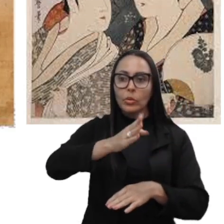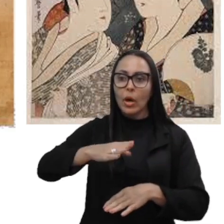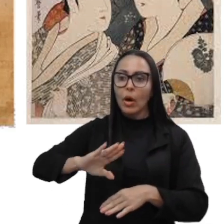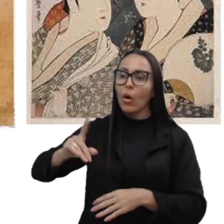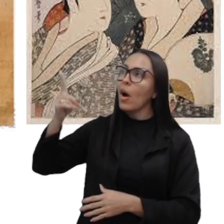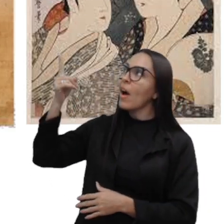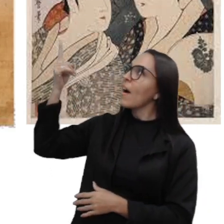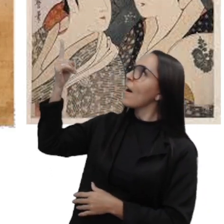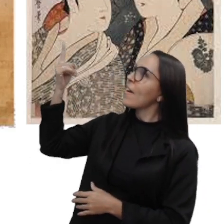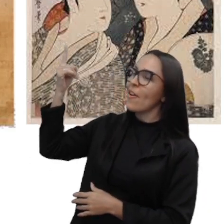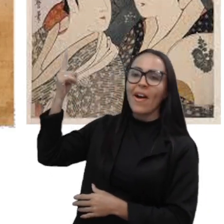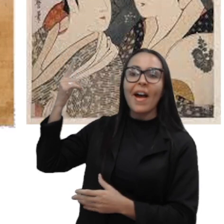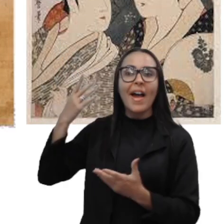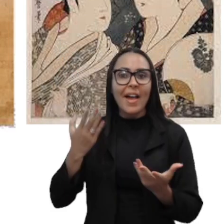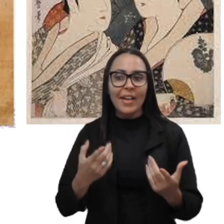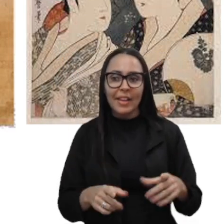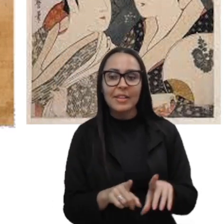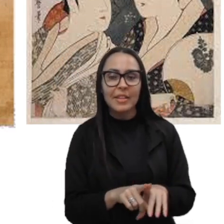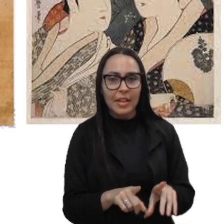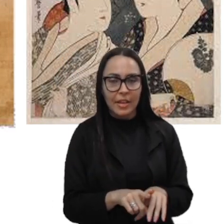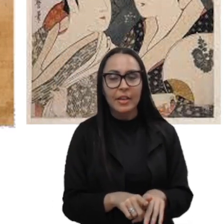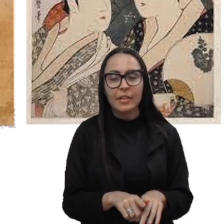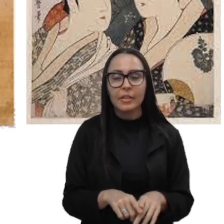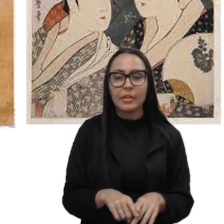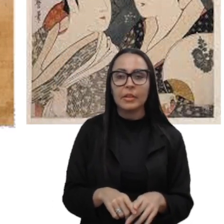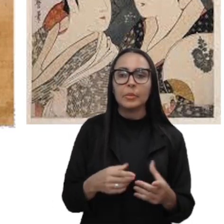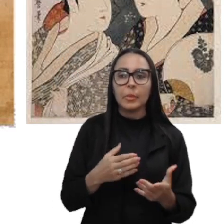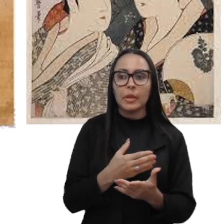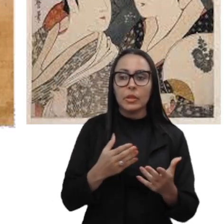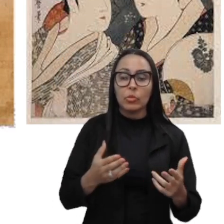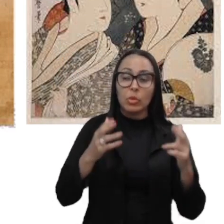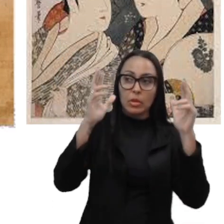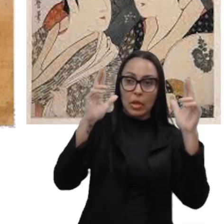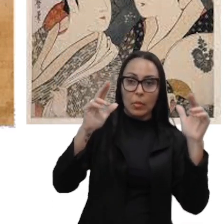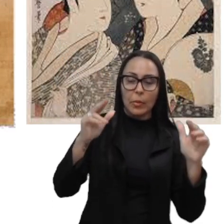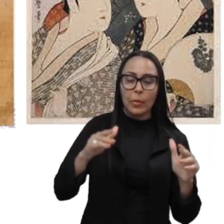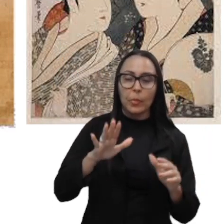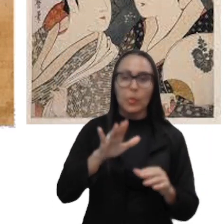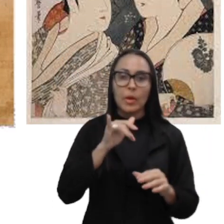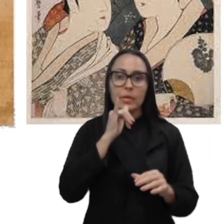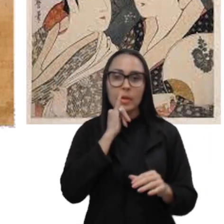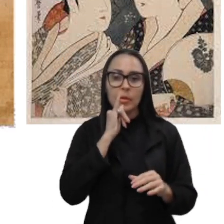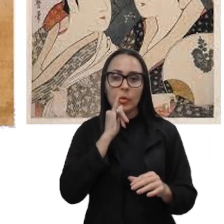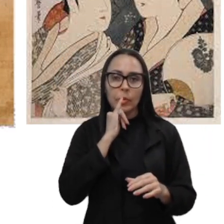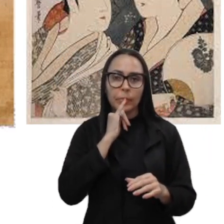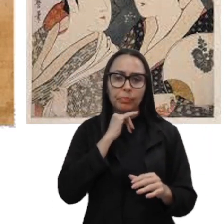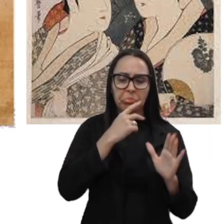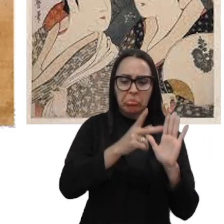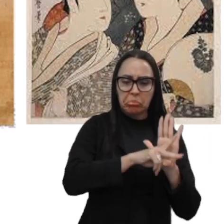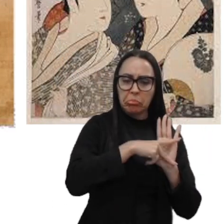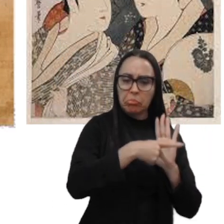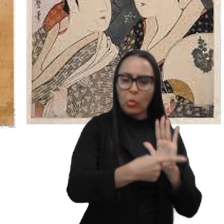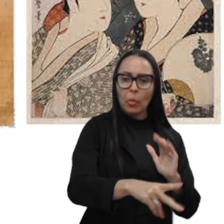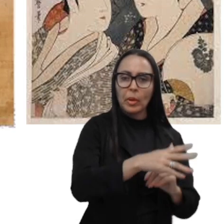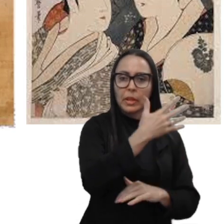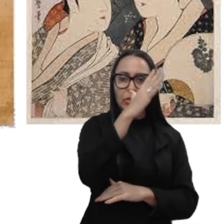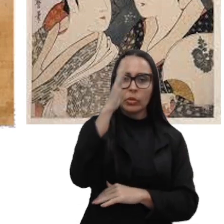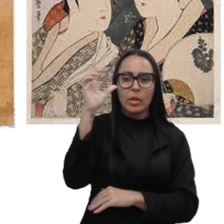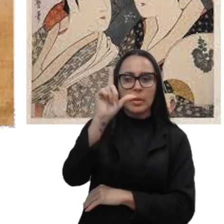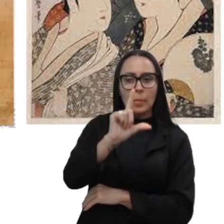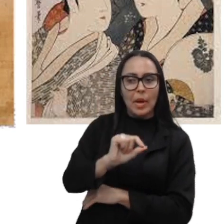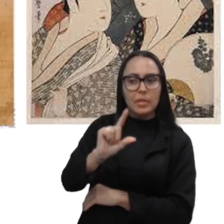Fuji. Ela também tratava de temas como, por exemplo, a própria natureza aqui,